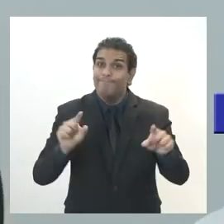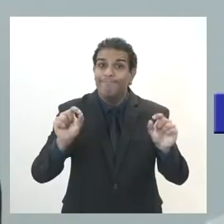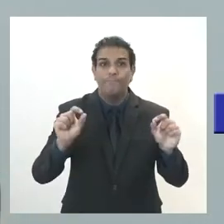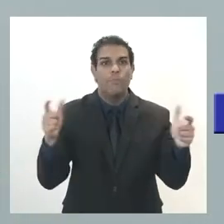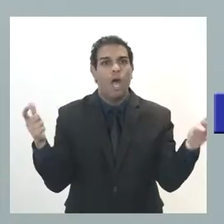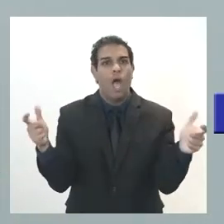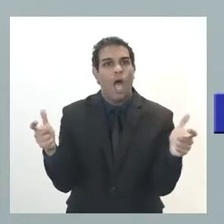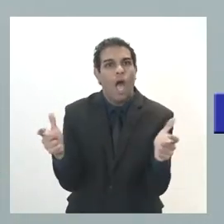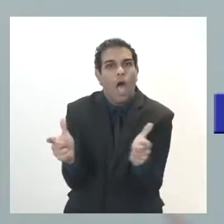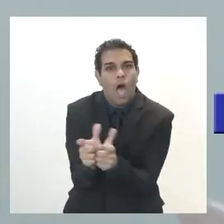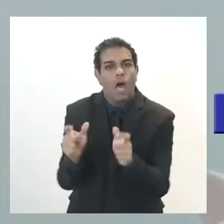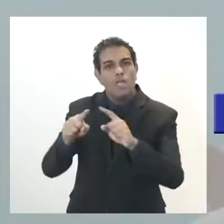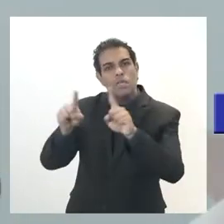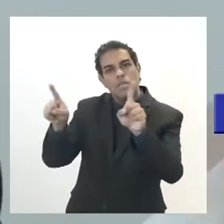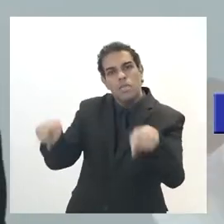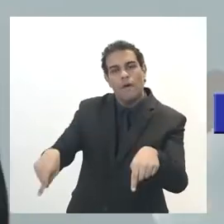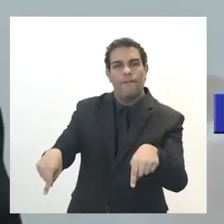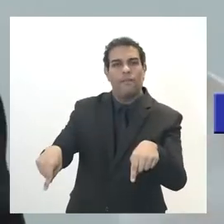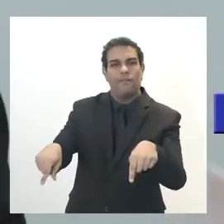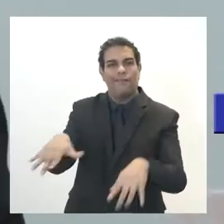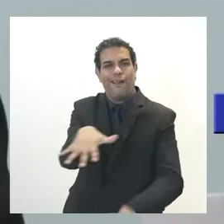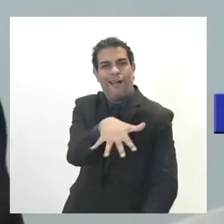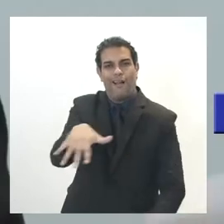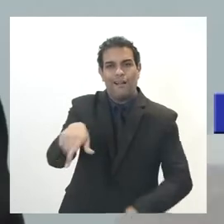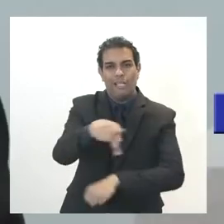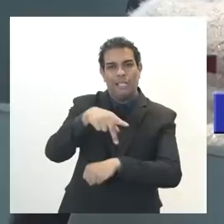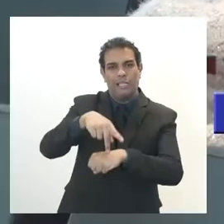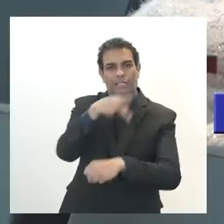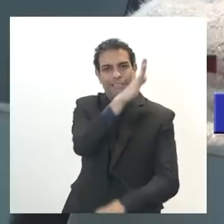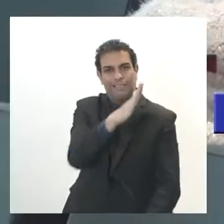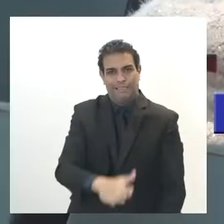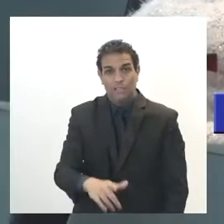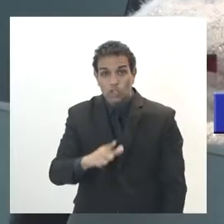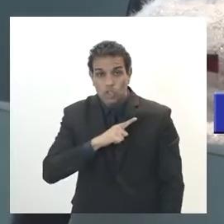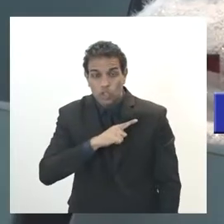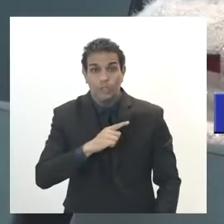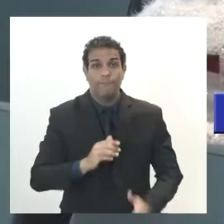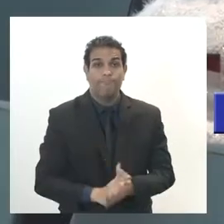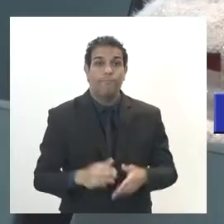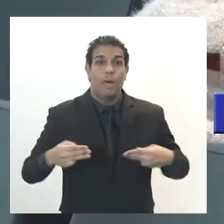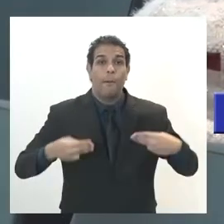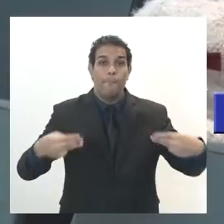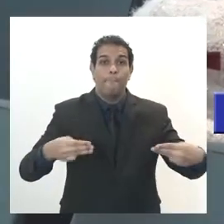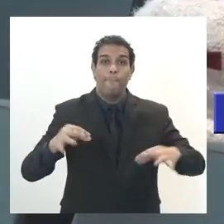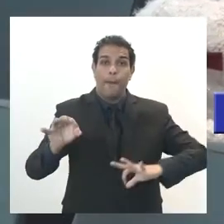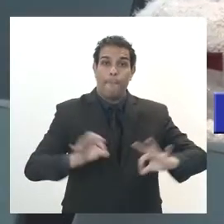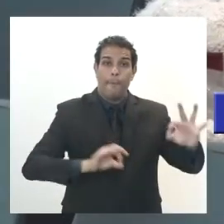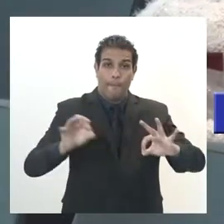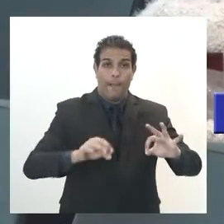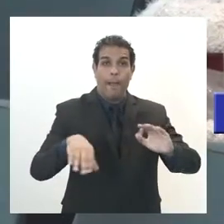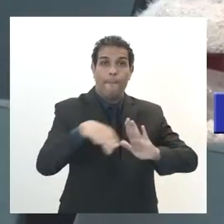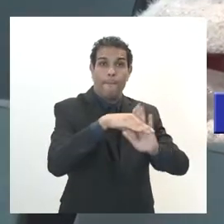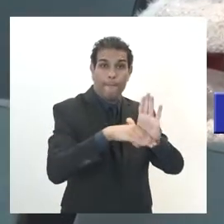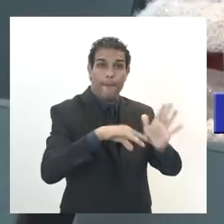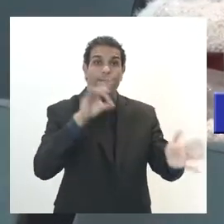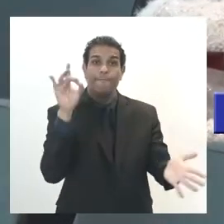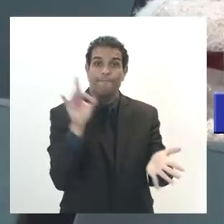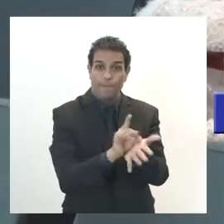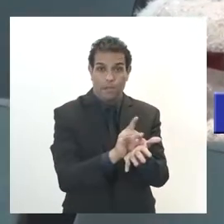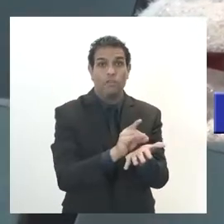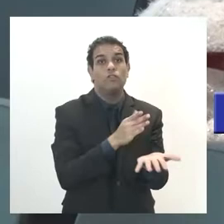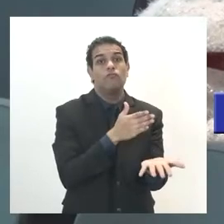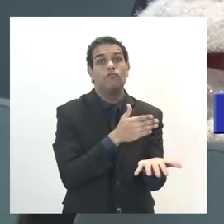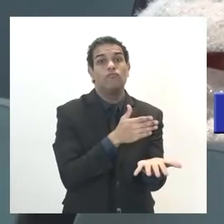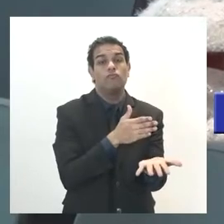redução do número de seguidores do Brasil por exemplo segundo o Ministério do planejamento dados oficiais boletim